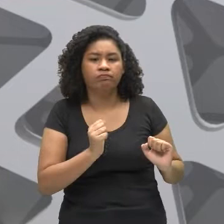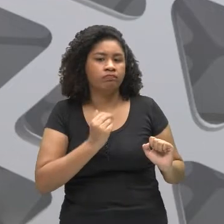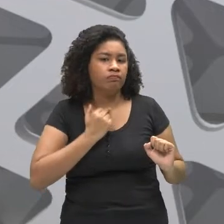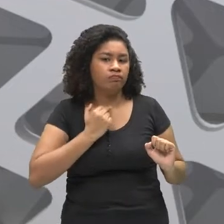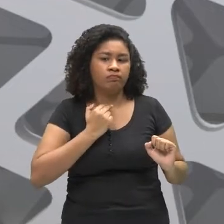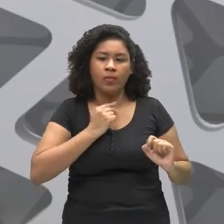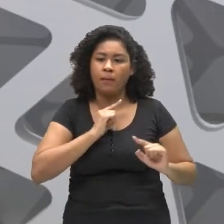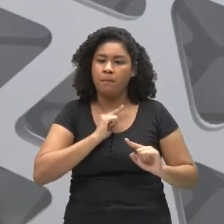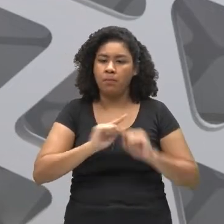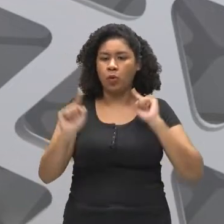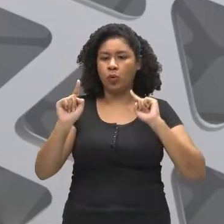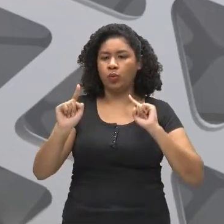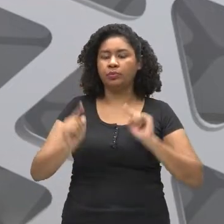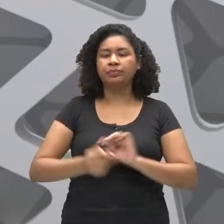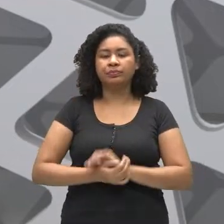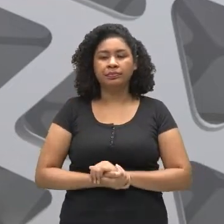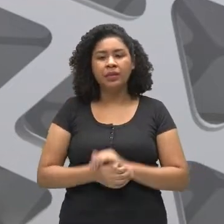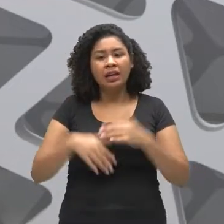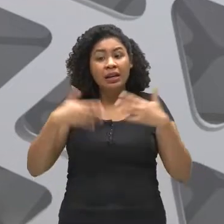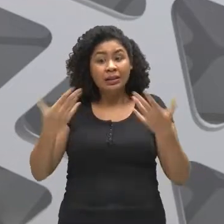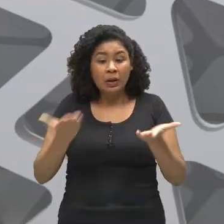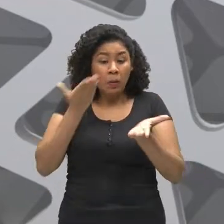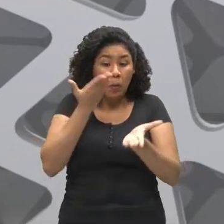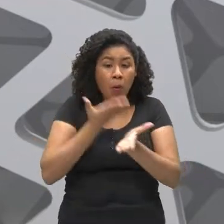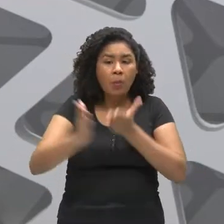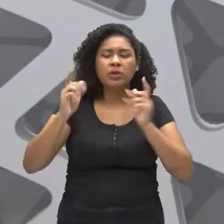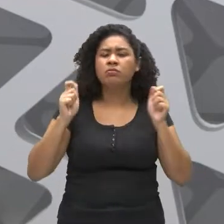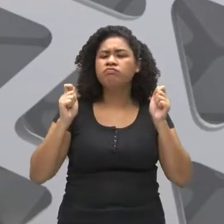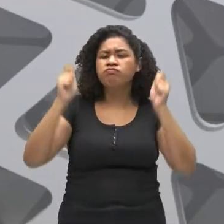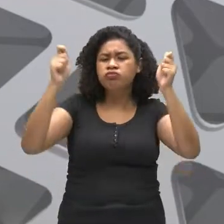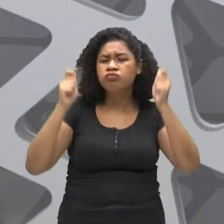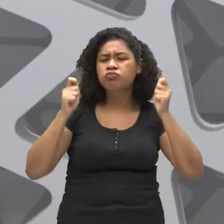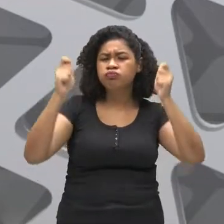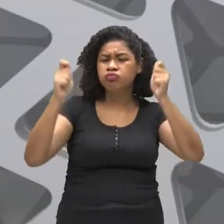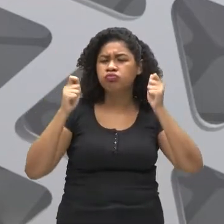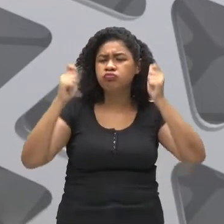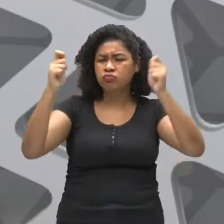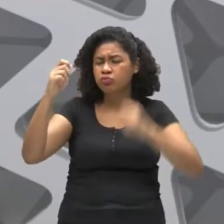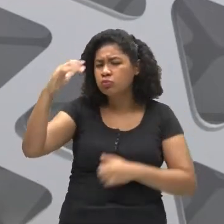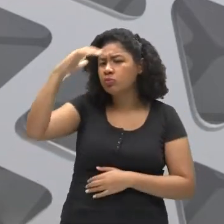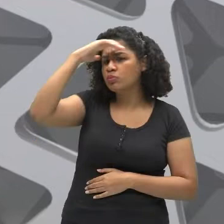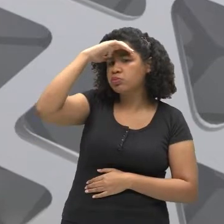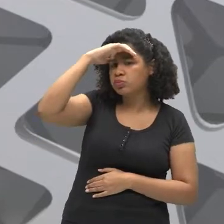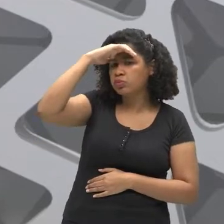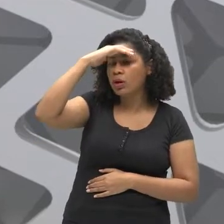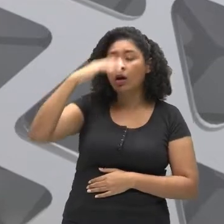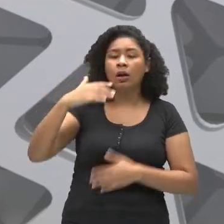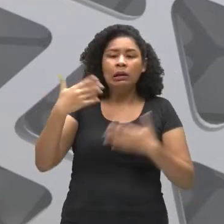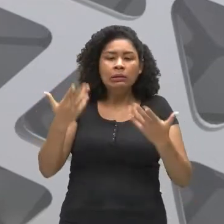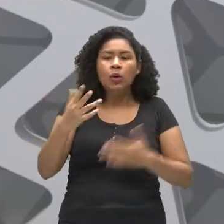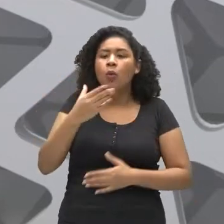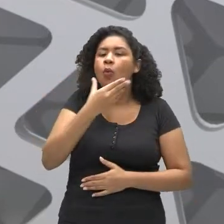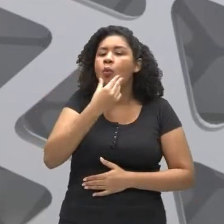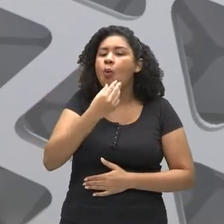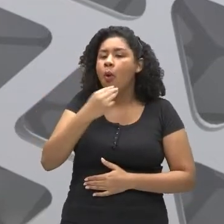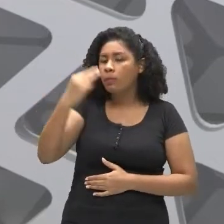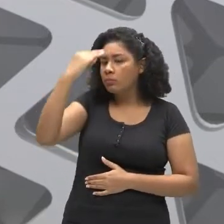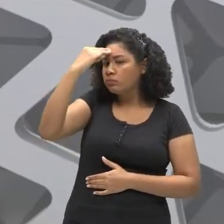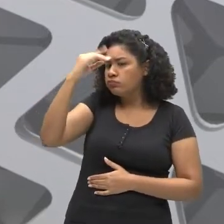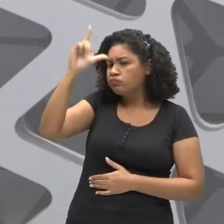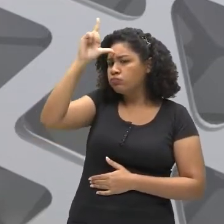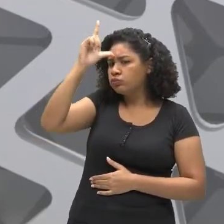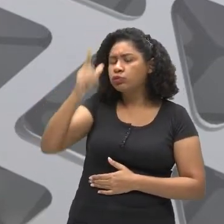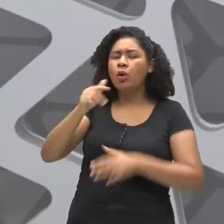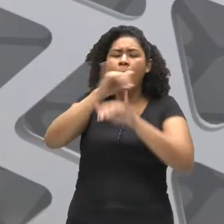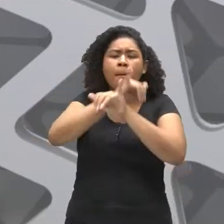protestantismo, né? A reforma protestante, que Lutero começa a abrir ali essa visão e muitos reis começam a observar, muitos